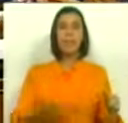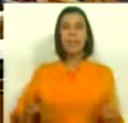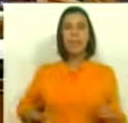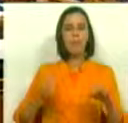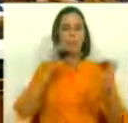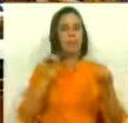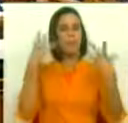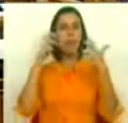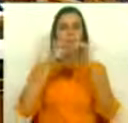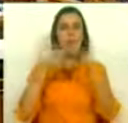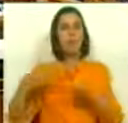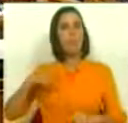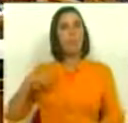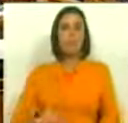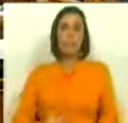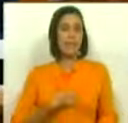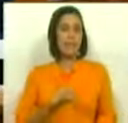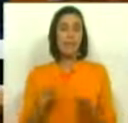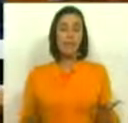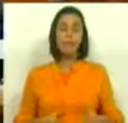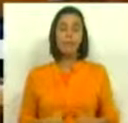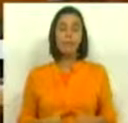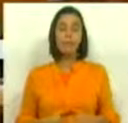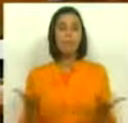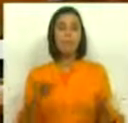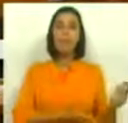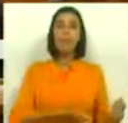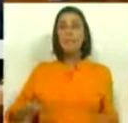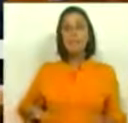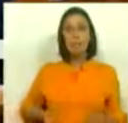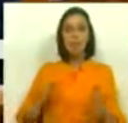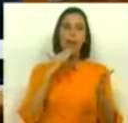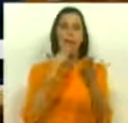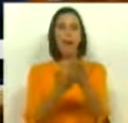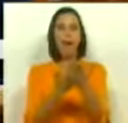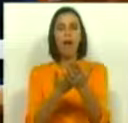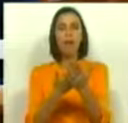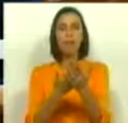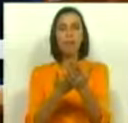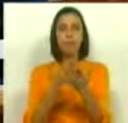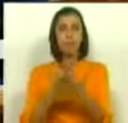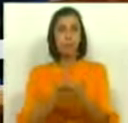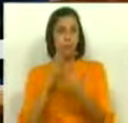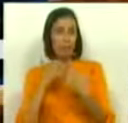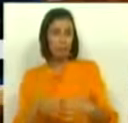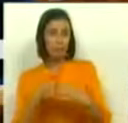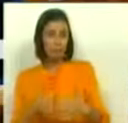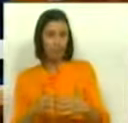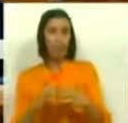o principal problema que os portugueses enfrentam. O desemprego gera